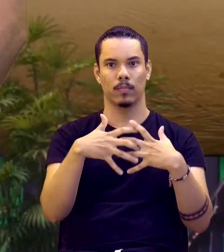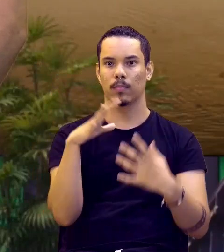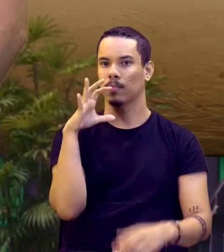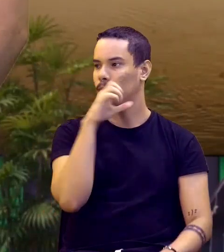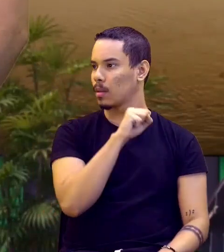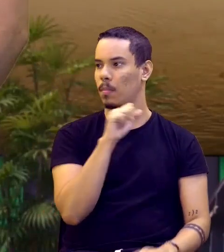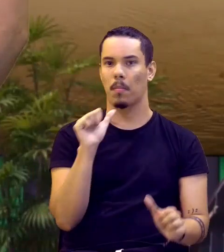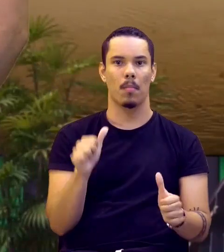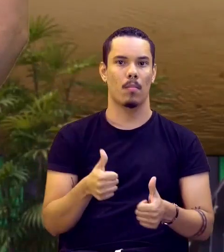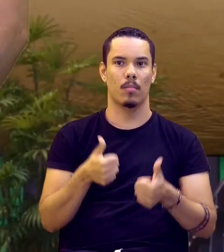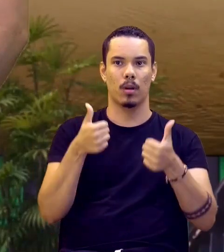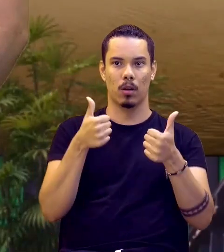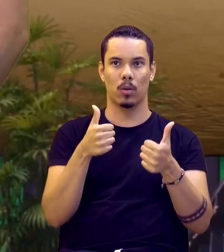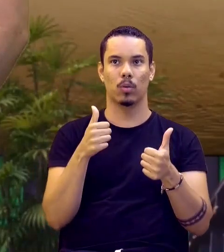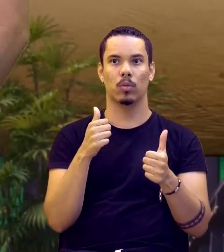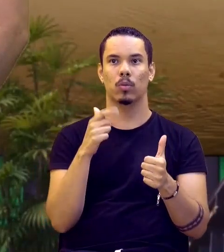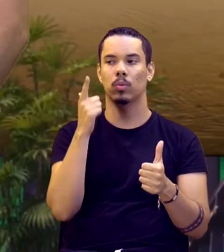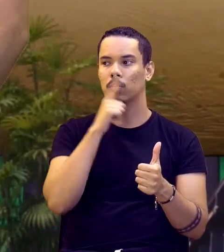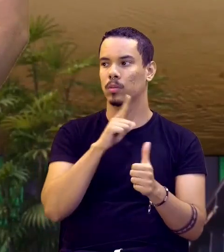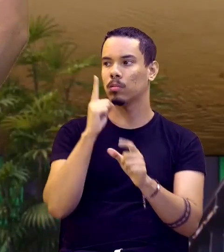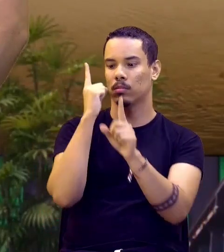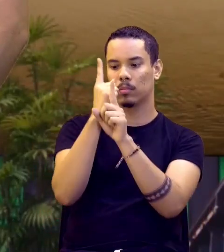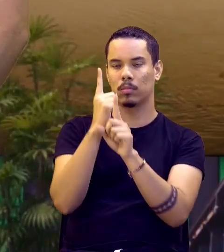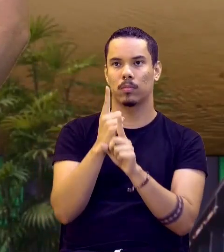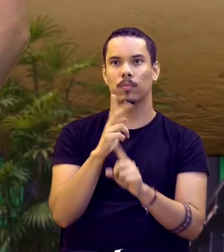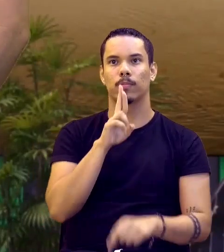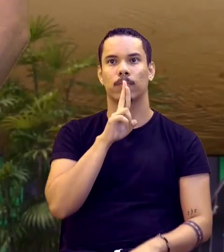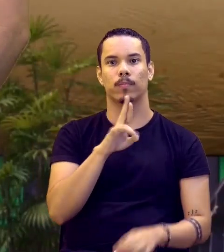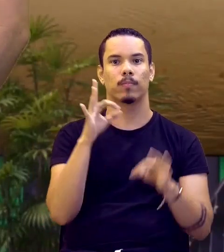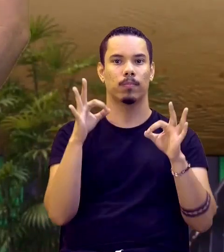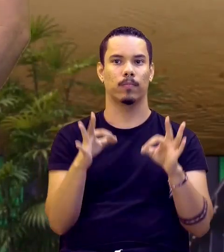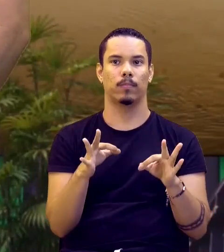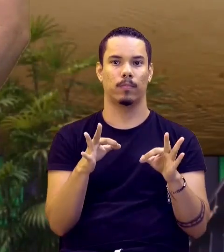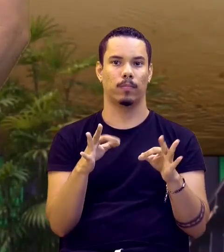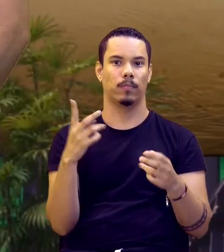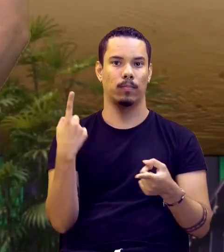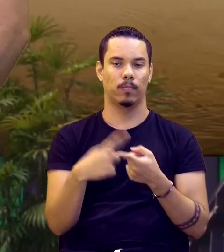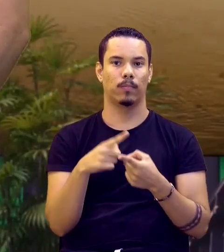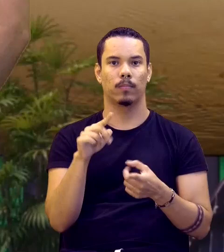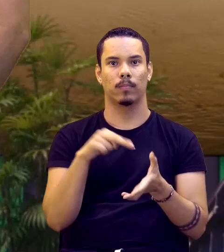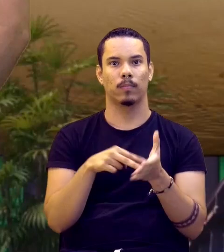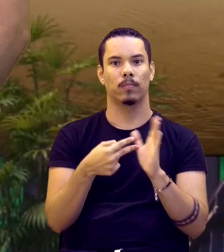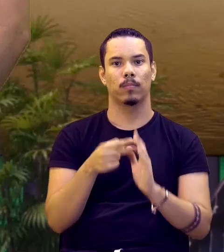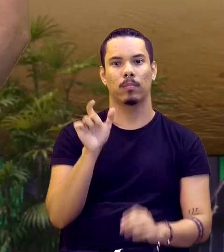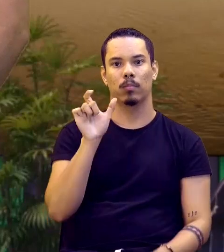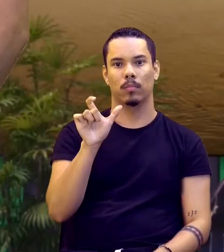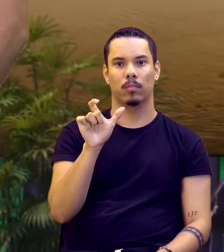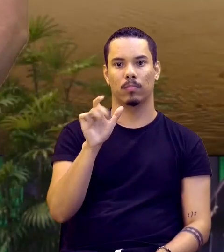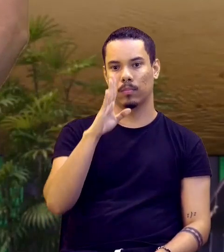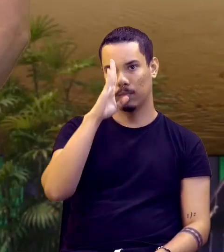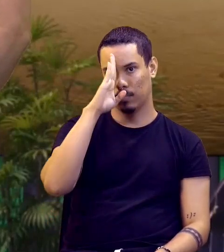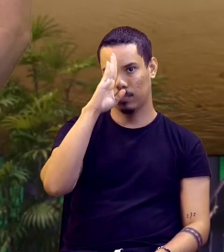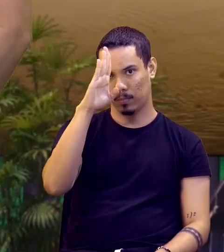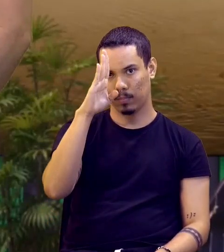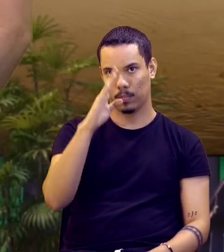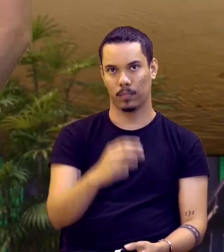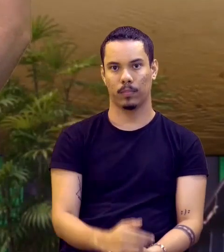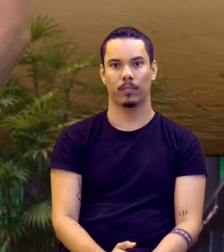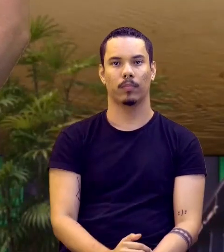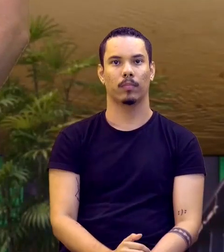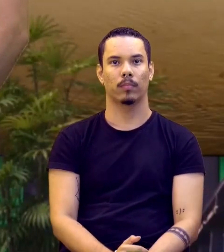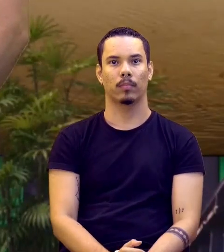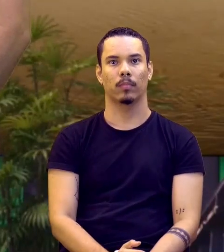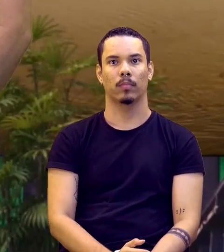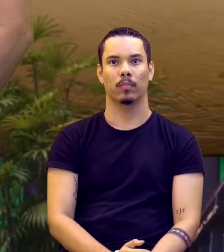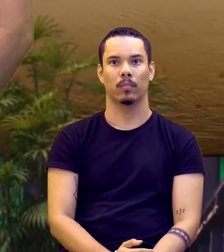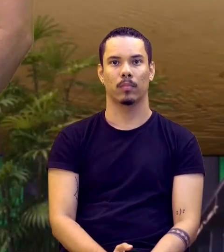melhor para detectar a resposta correta. Porque ela é uma palavra comando. Ela é um comando da questão. Muito bem.